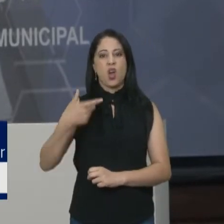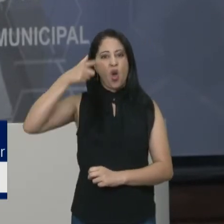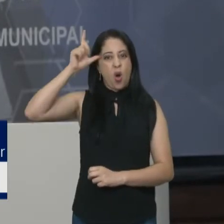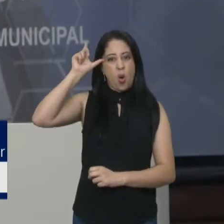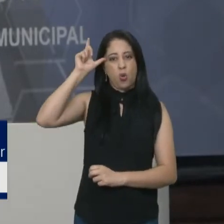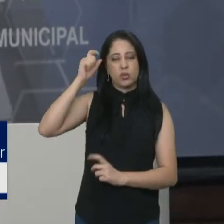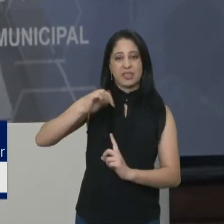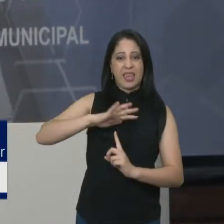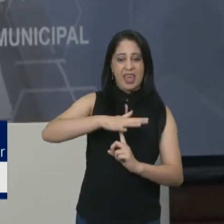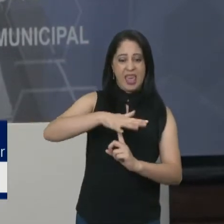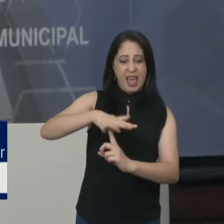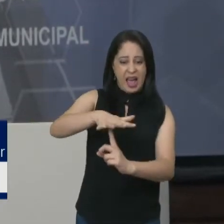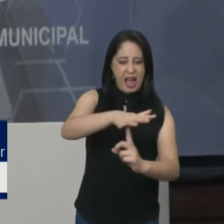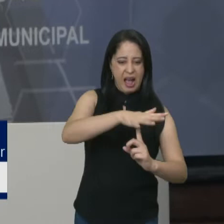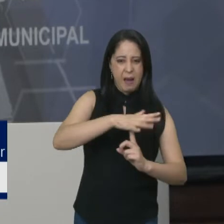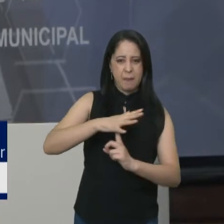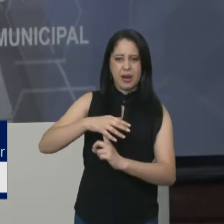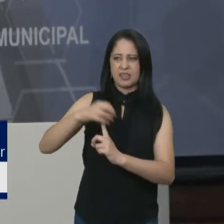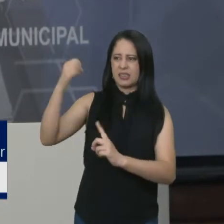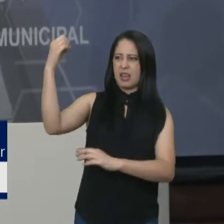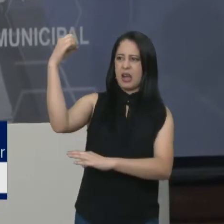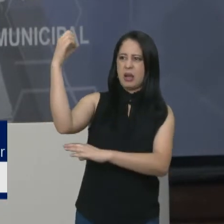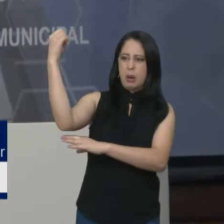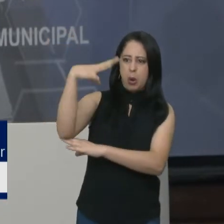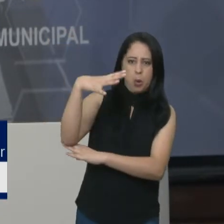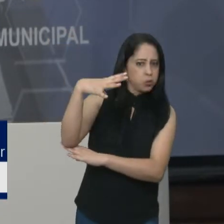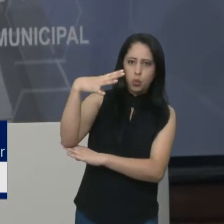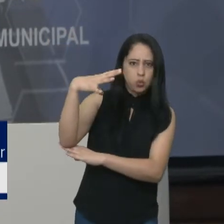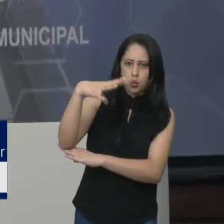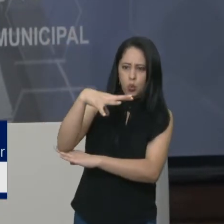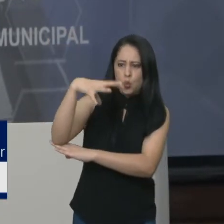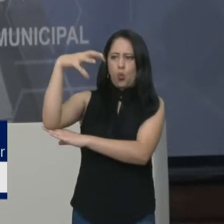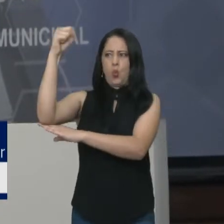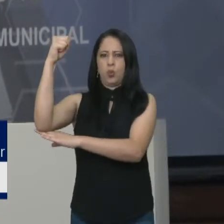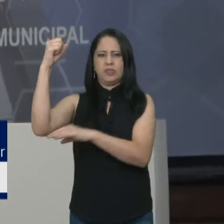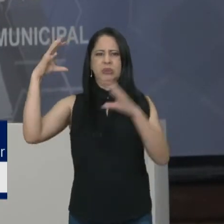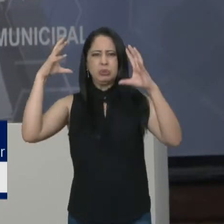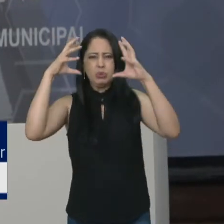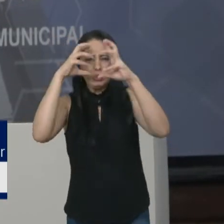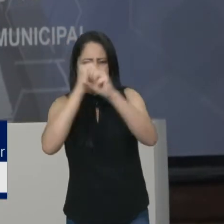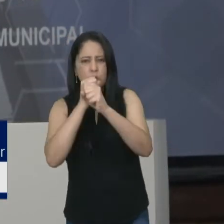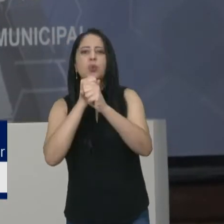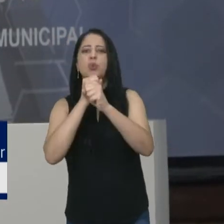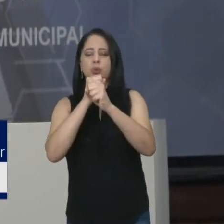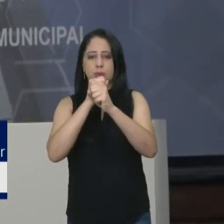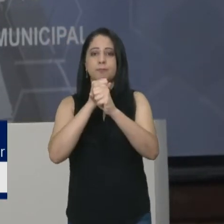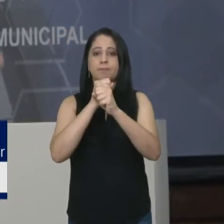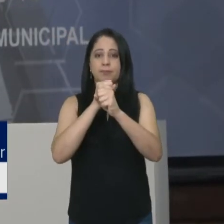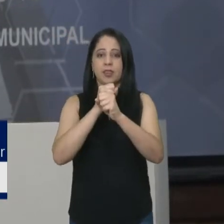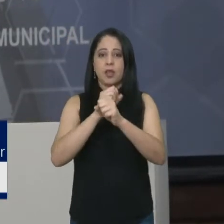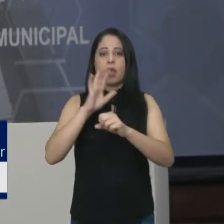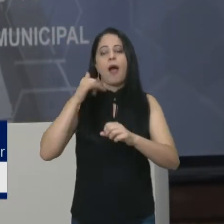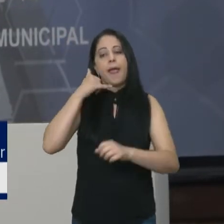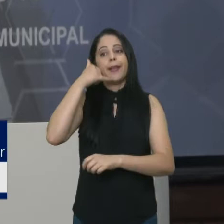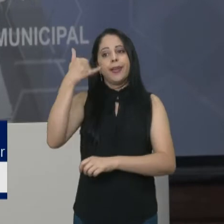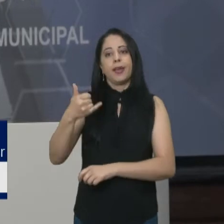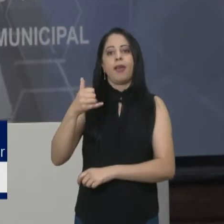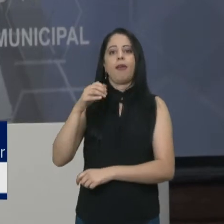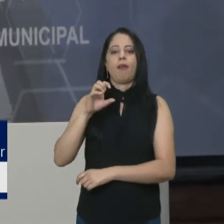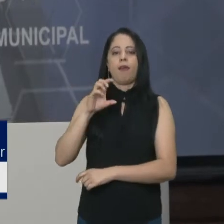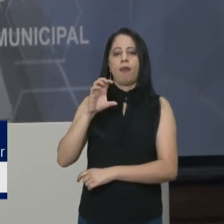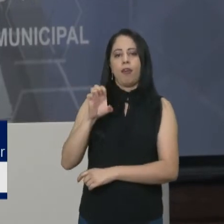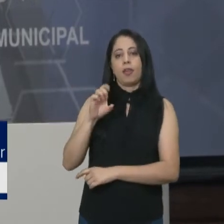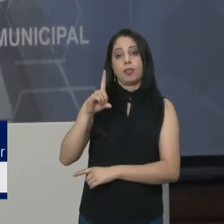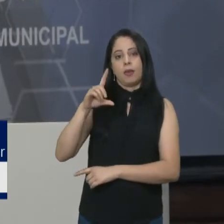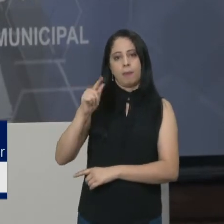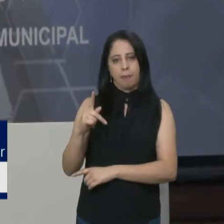apagada em uma luz acesa. Por volta das 23 horas, liguei para ela, ela já entrou em contato com a EDP, que rapidamente